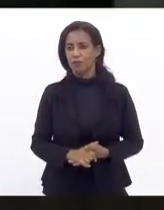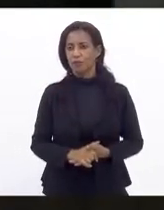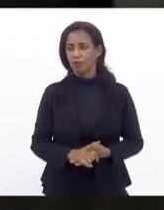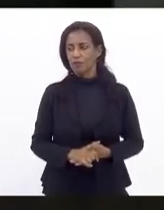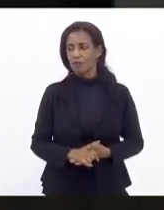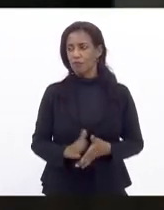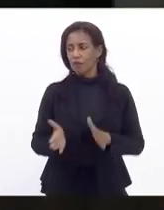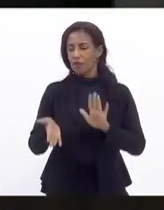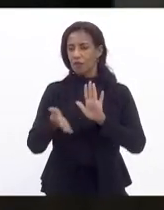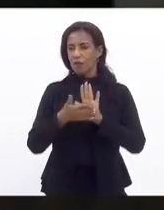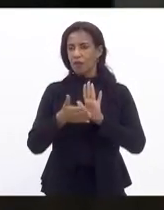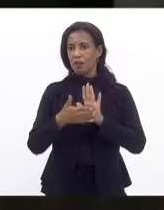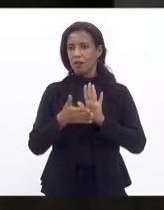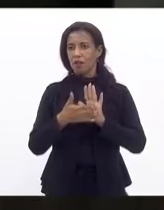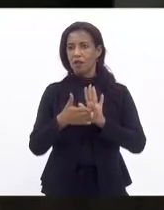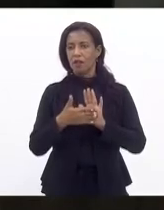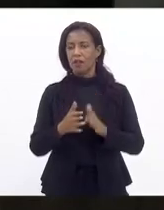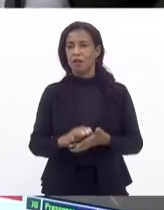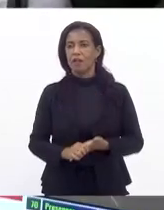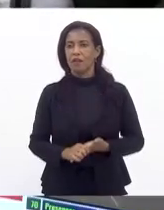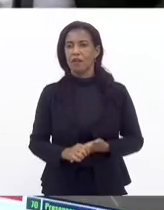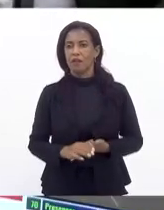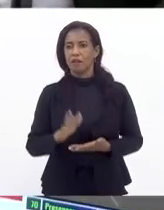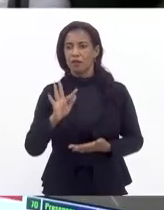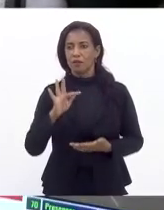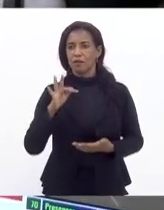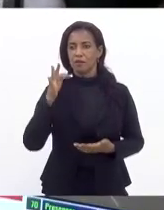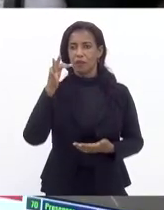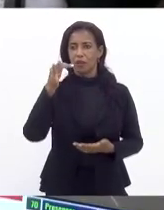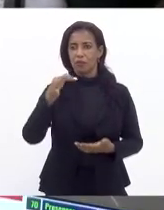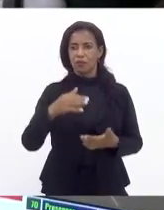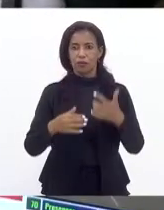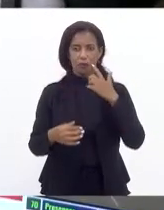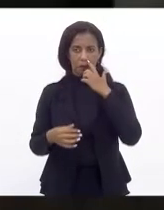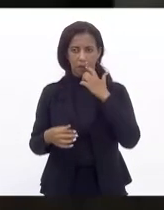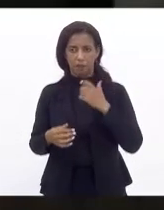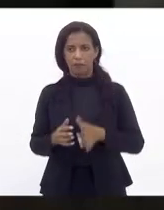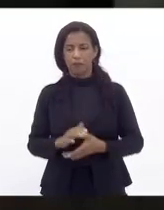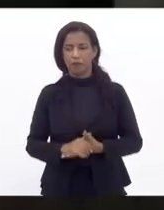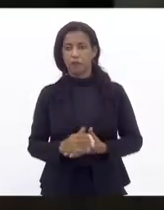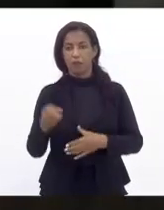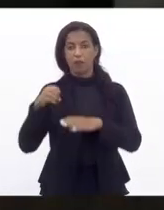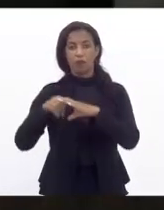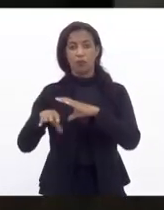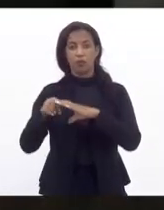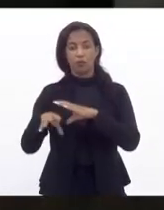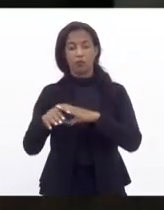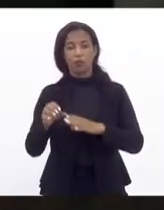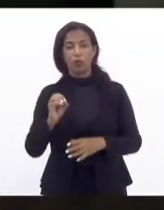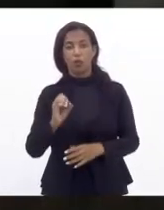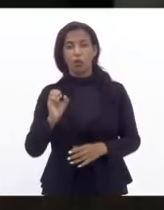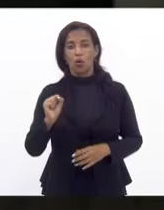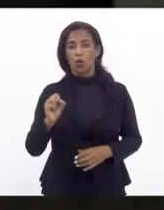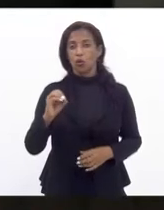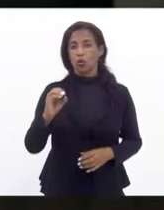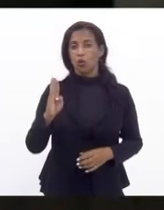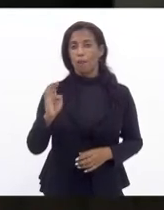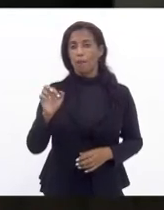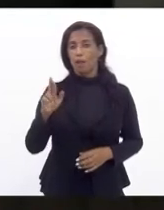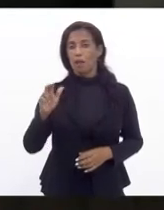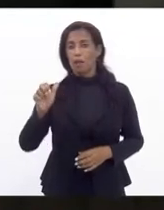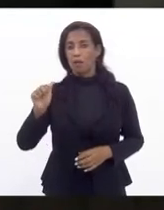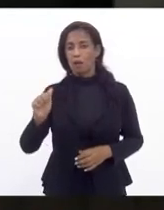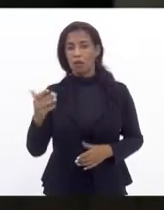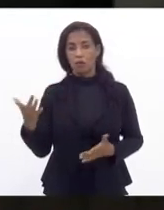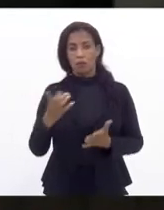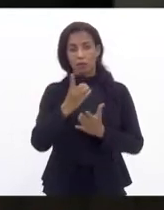passaporte do futuro, passaporte para o futuro, o Fundo Soberano. Presidente. Eu vou passar a